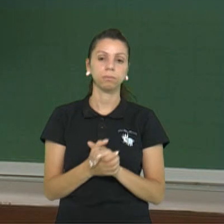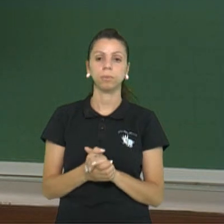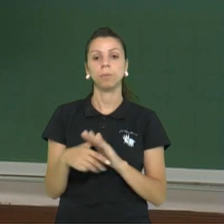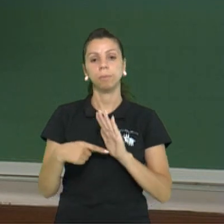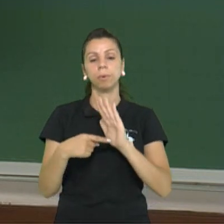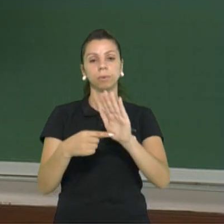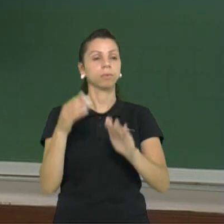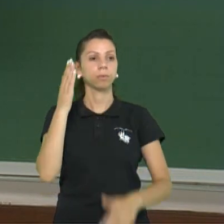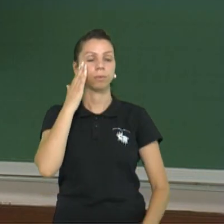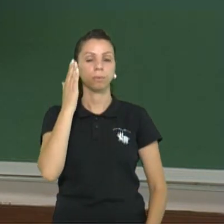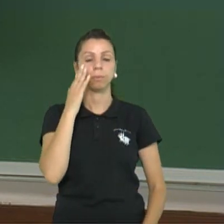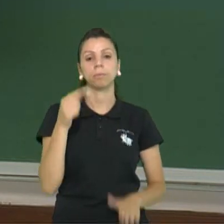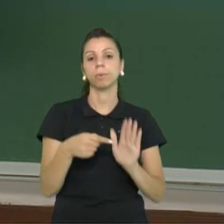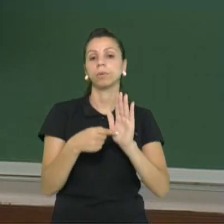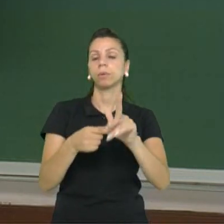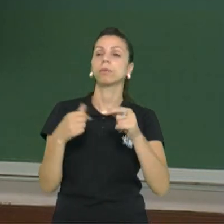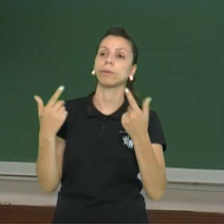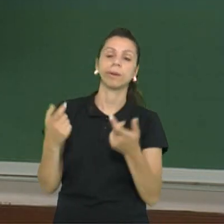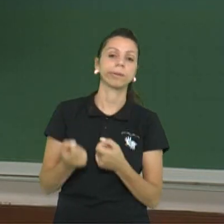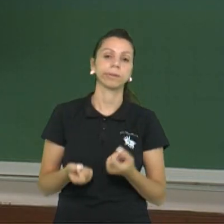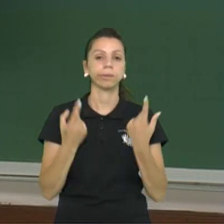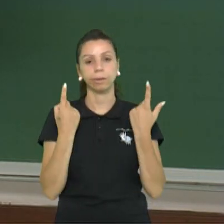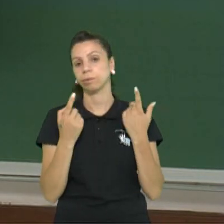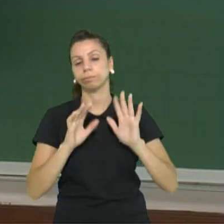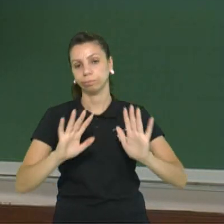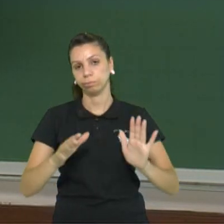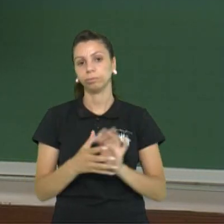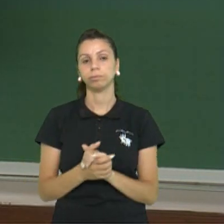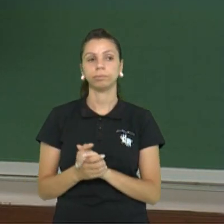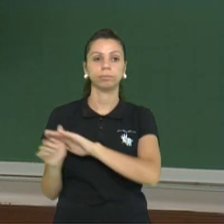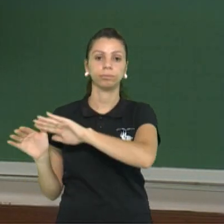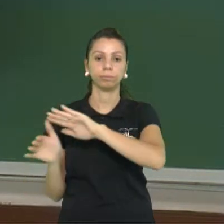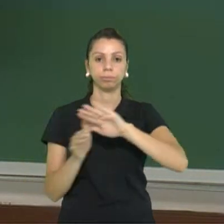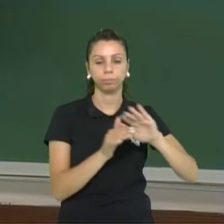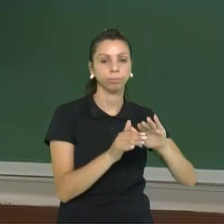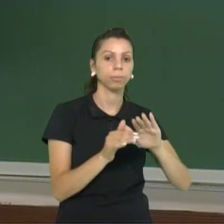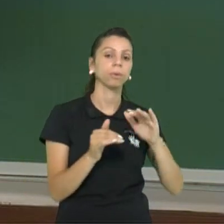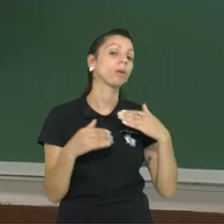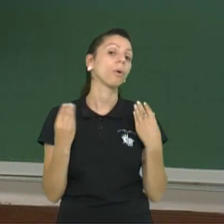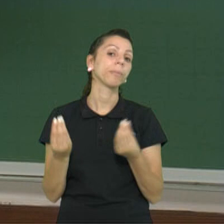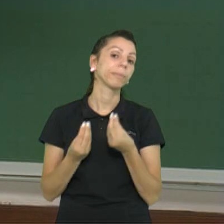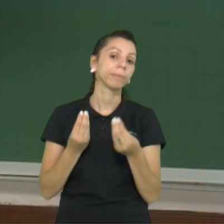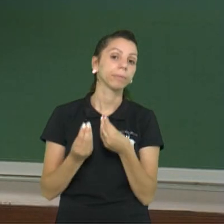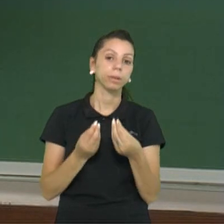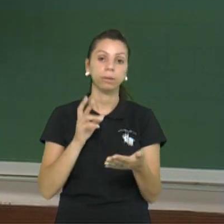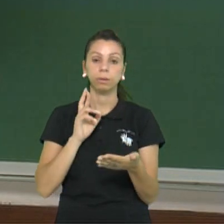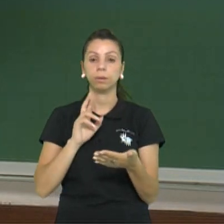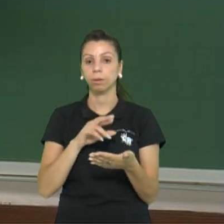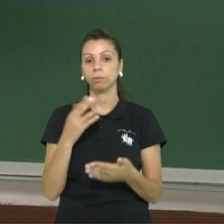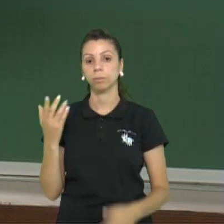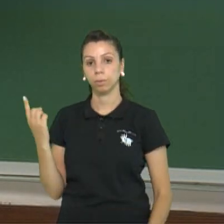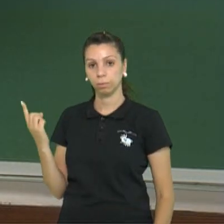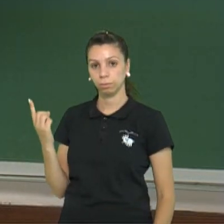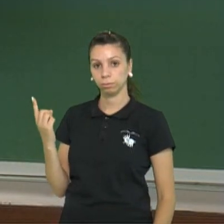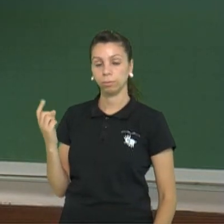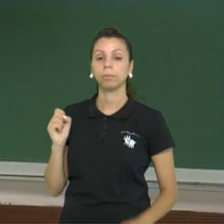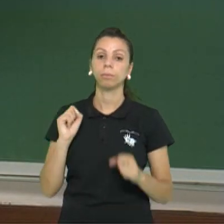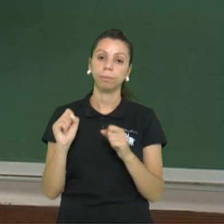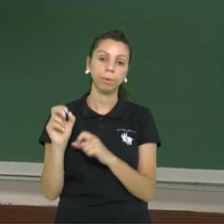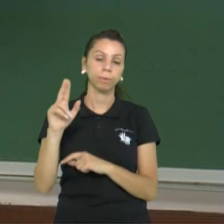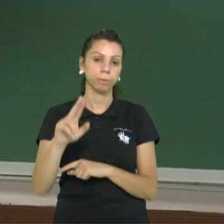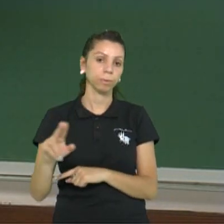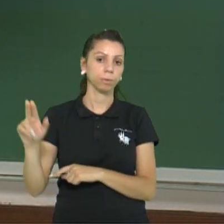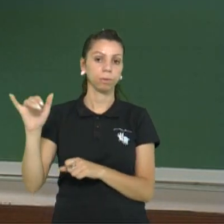apareceu, não acusar nada de estranho aí. Então, vejamos o que você precisa nessa situação. Pode utilizar a